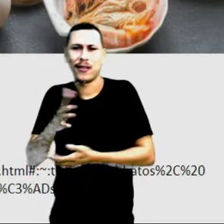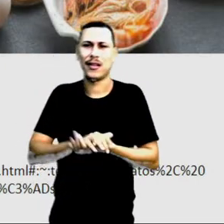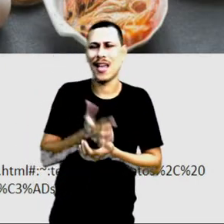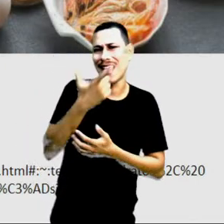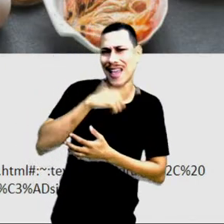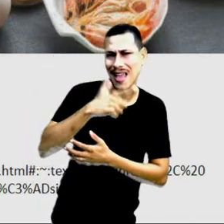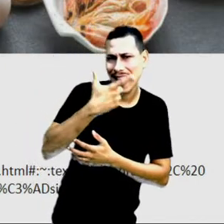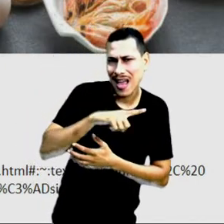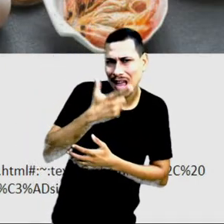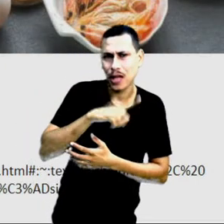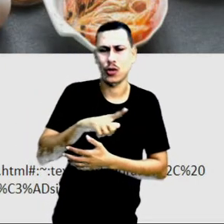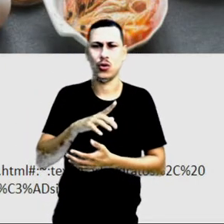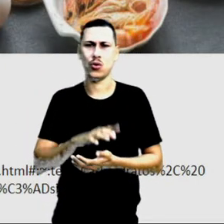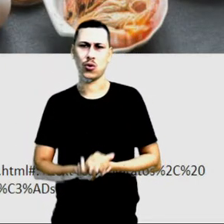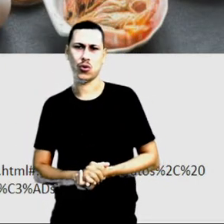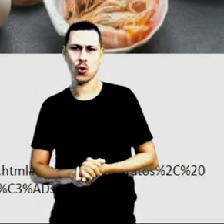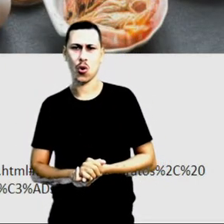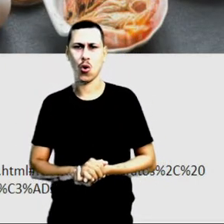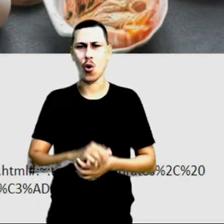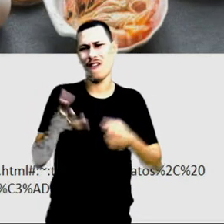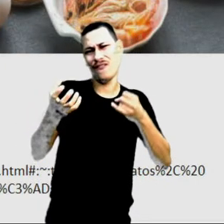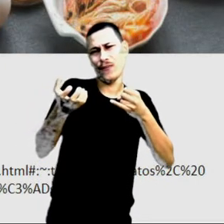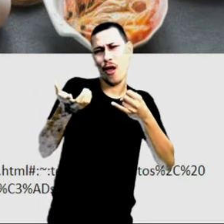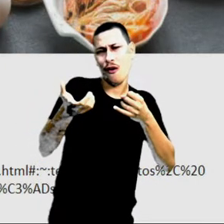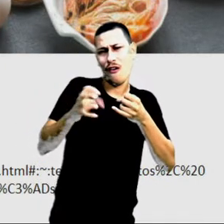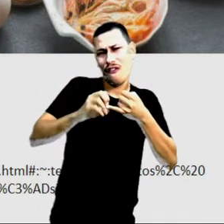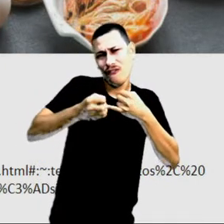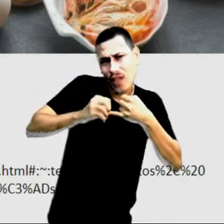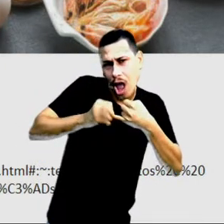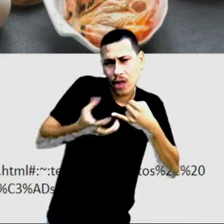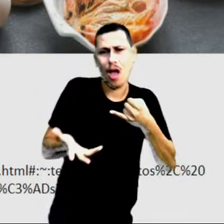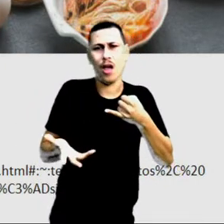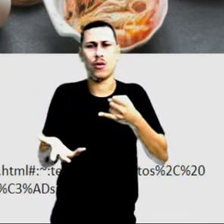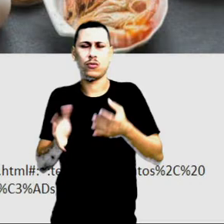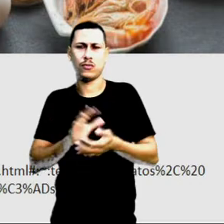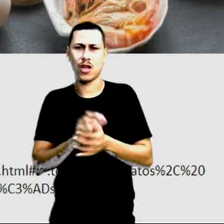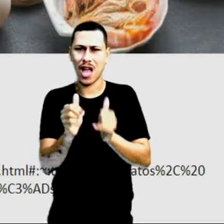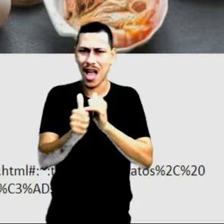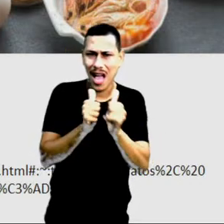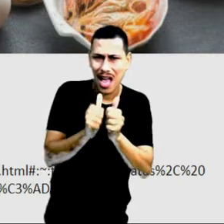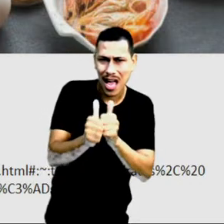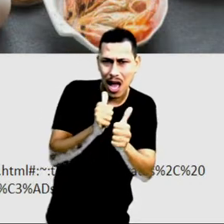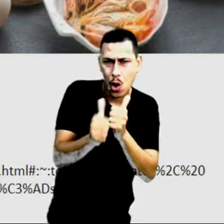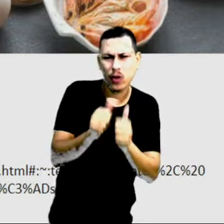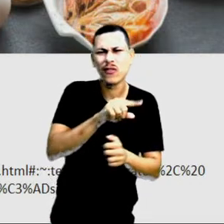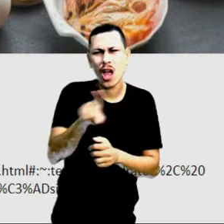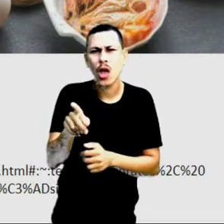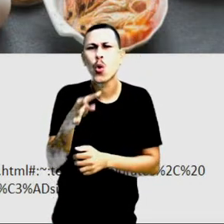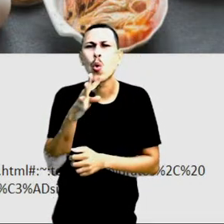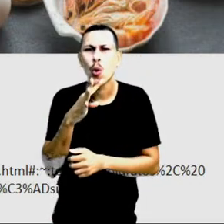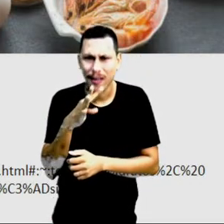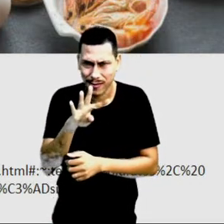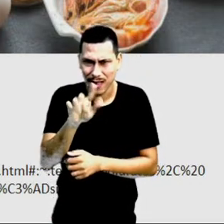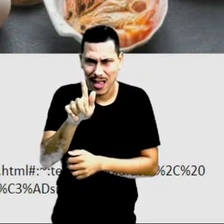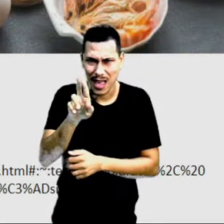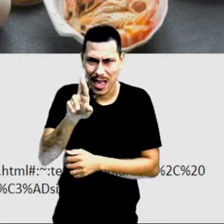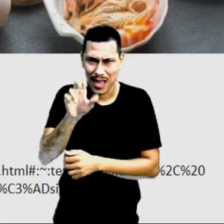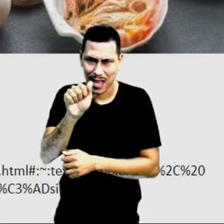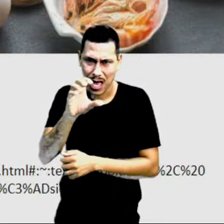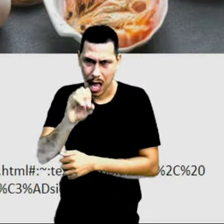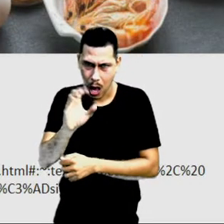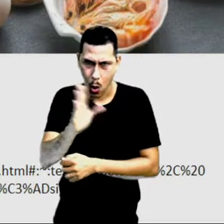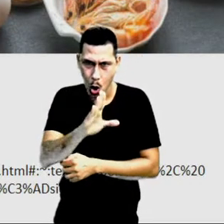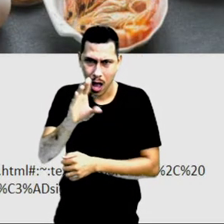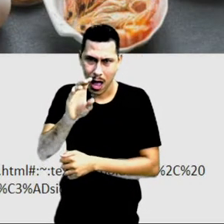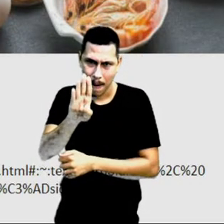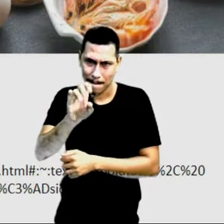iogurte, soja, em feijão, lentilha, ervilha, grão de bico. Alguém conhece grão de bico? Parece o